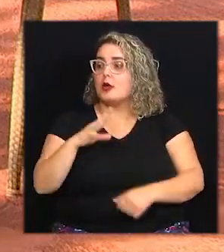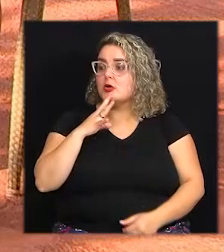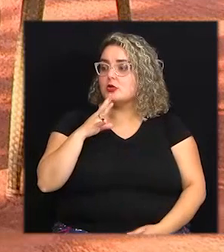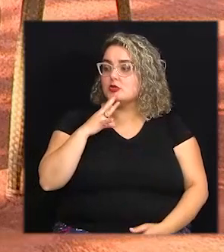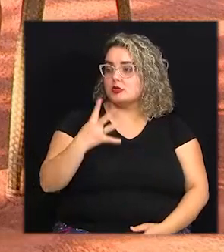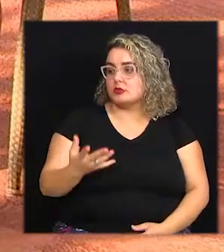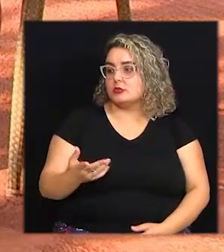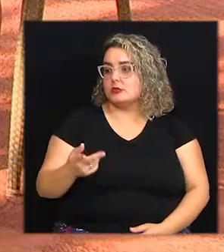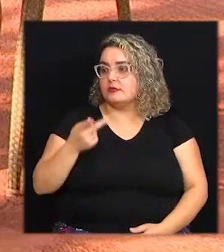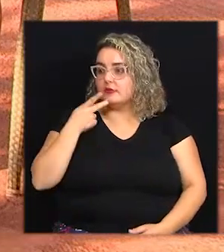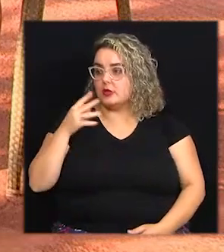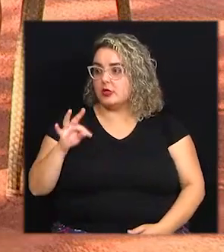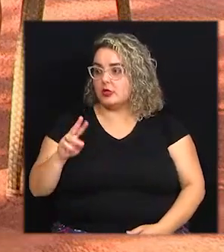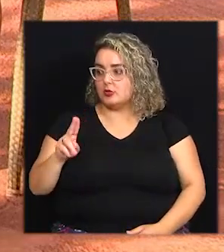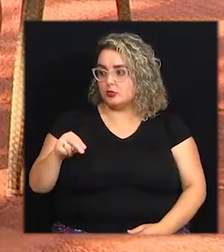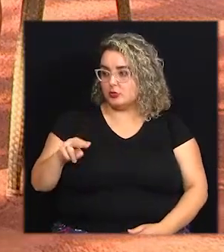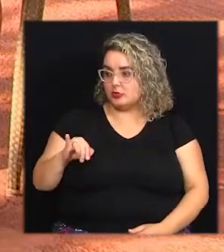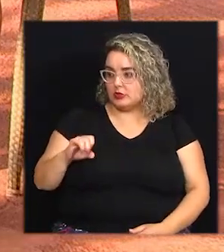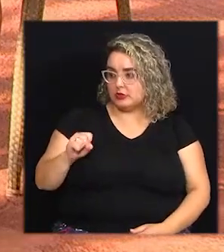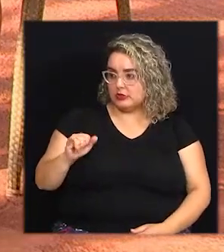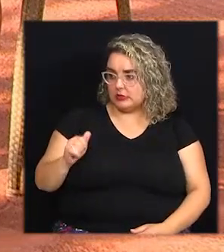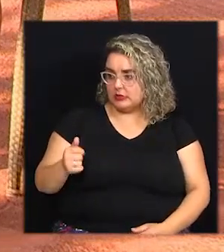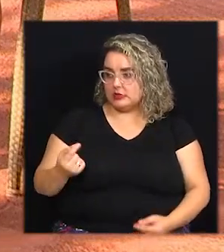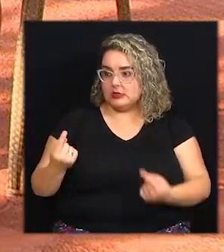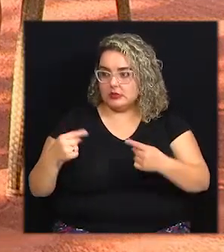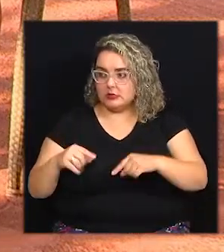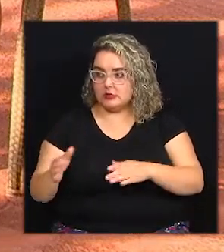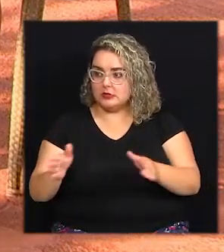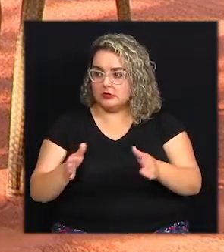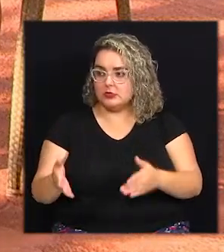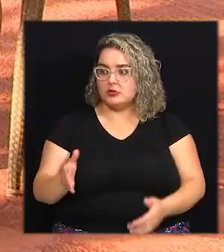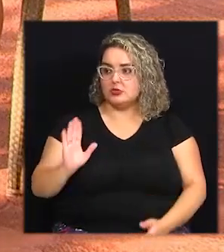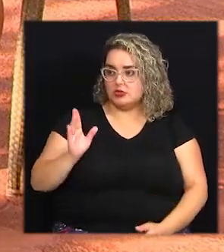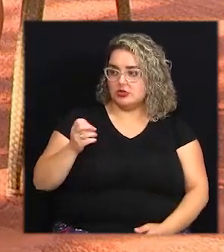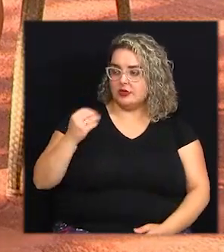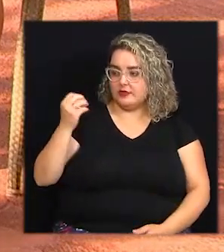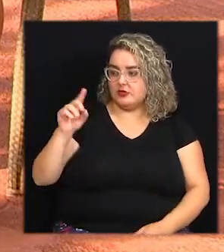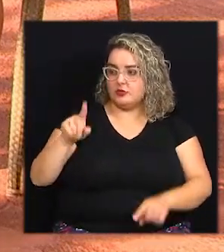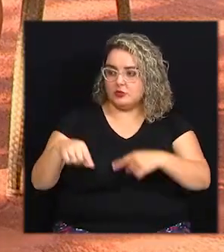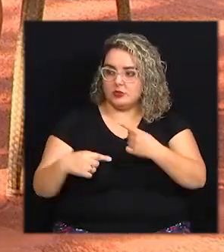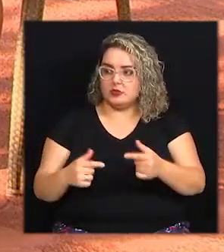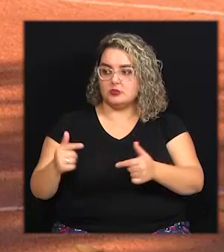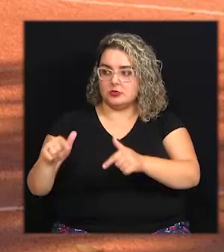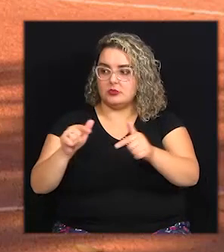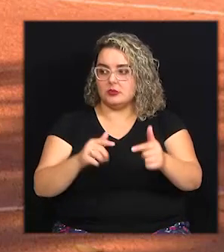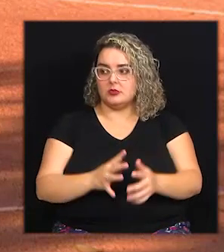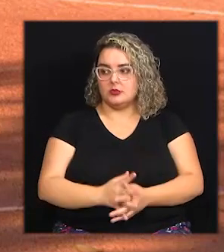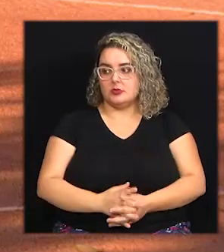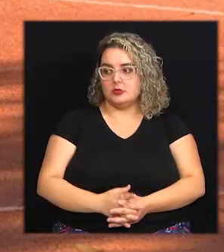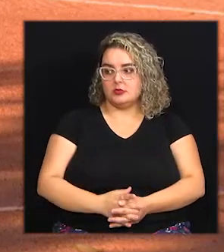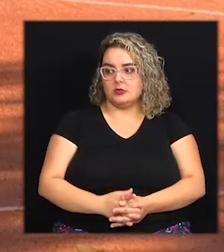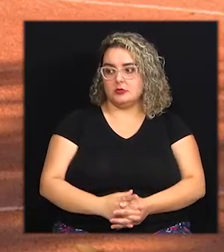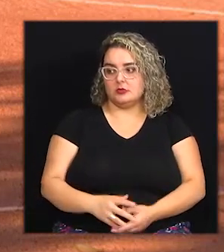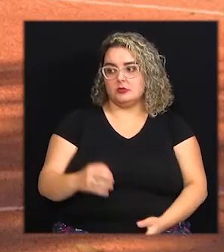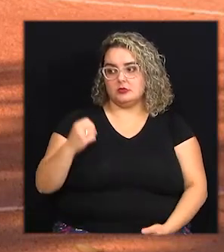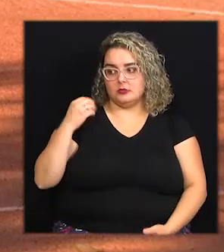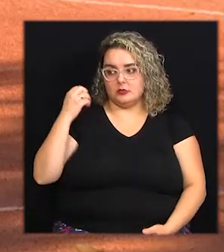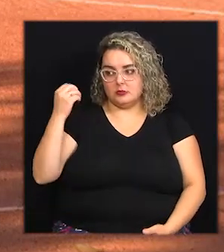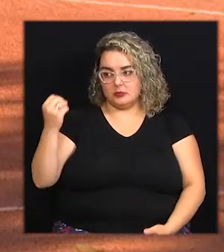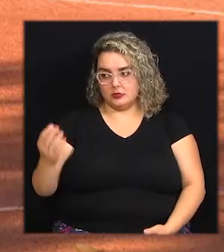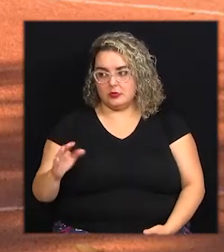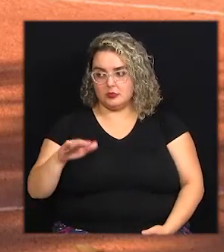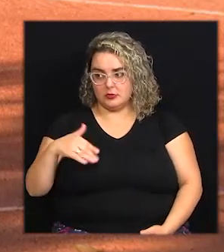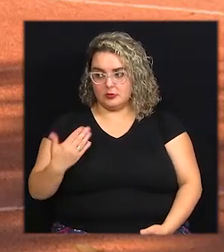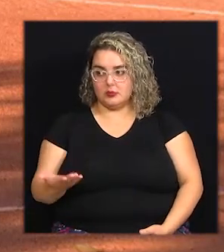países que você conhece? Você já citou a Tunísia, que você disputou um torneio recentemente, já viajou para outros lugares? Cara, eu já